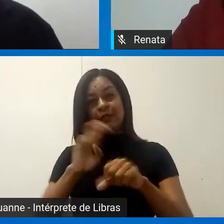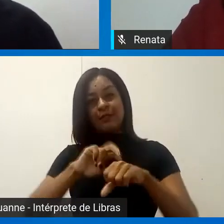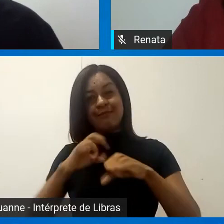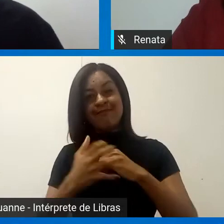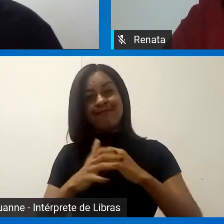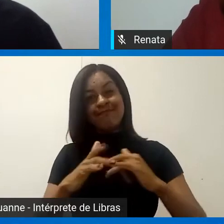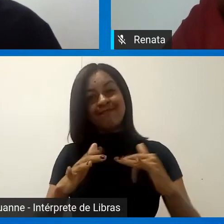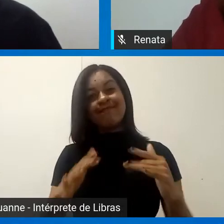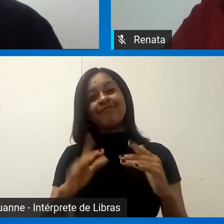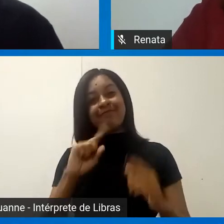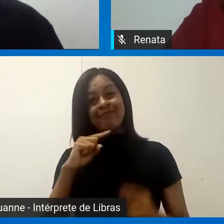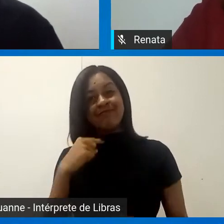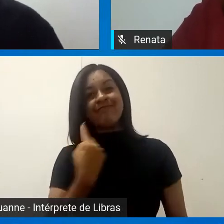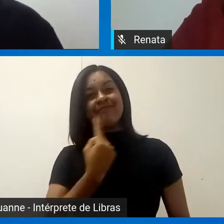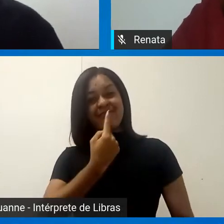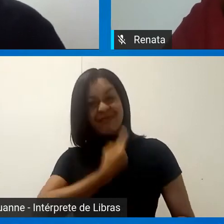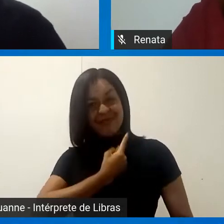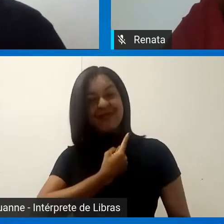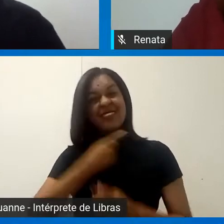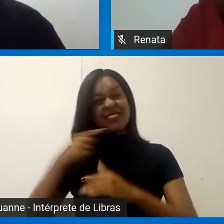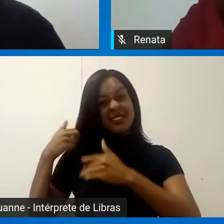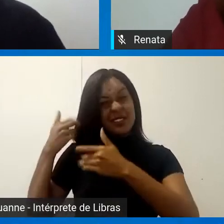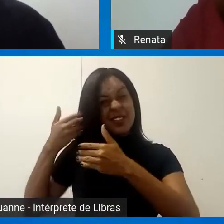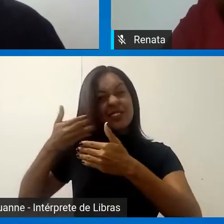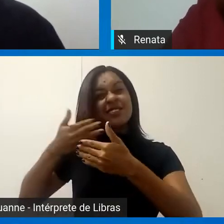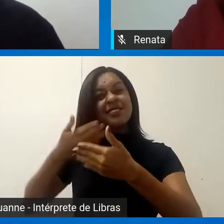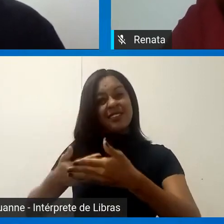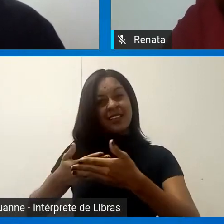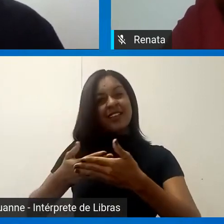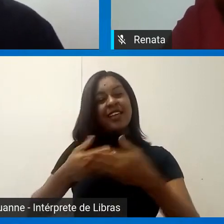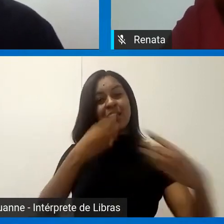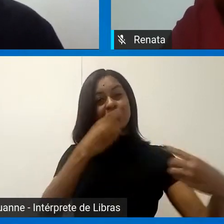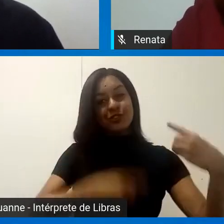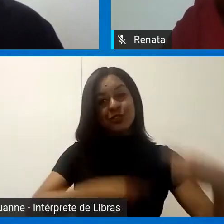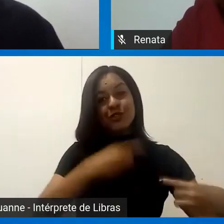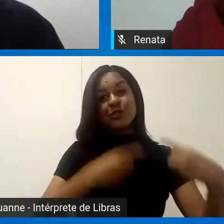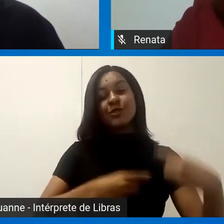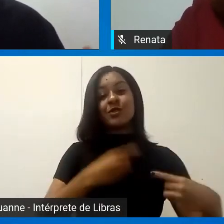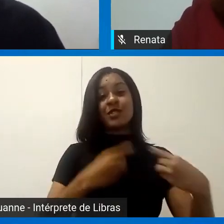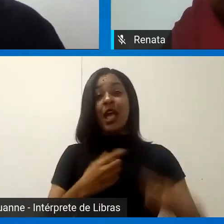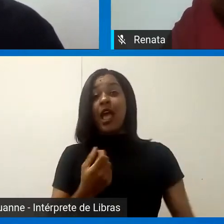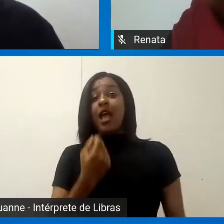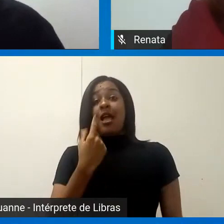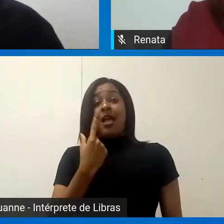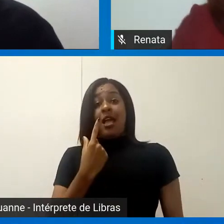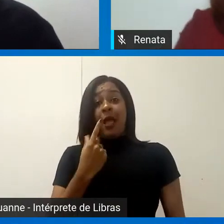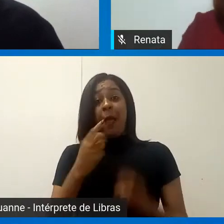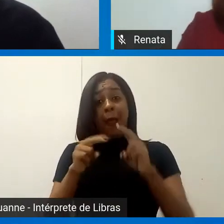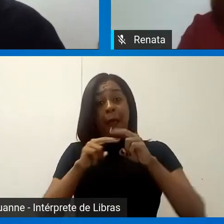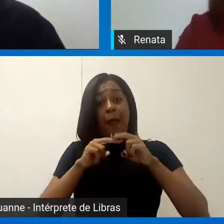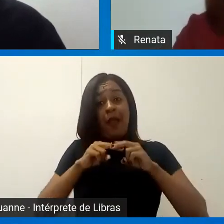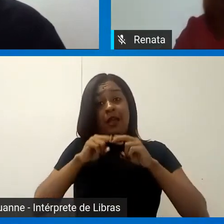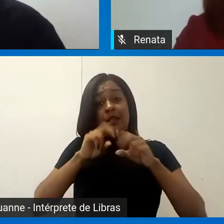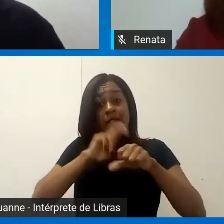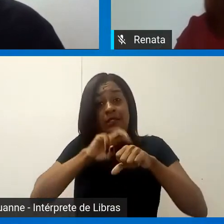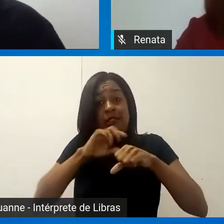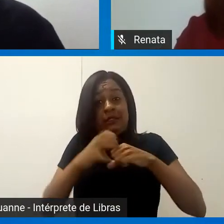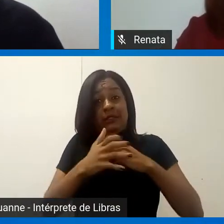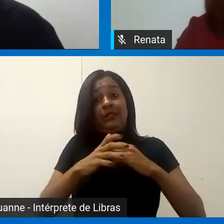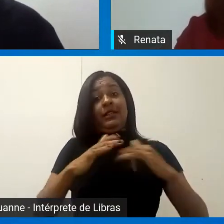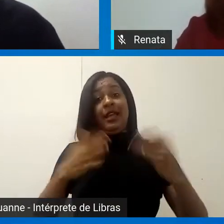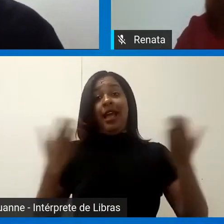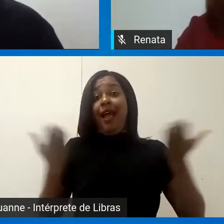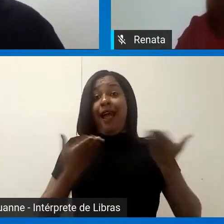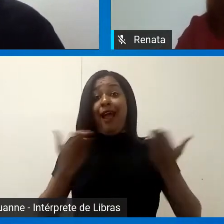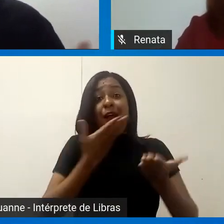fazendo essa discussão de repente por causa de uma pandemia a gente se viu diante de aulas remotas e um